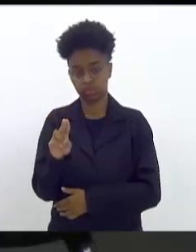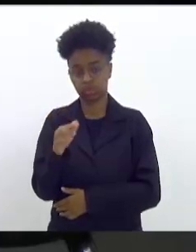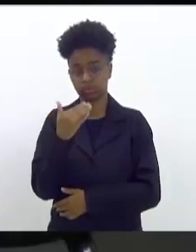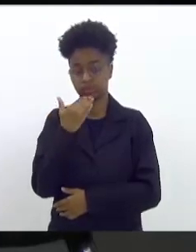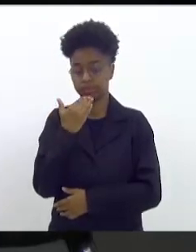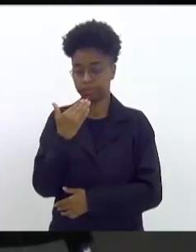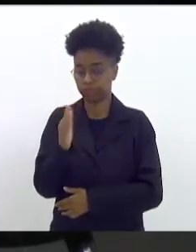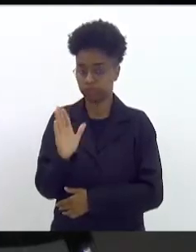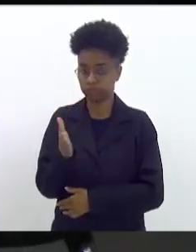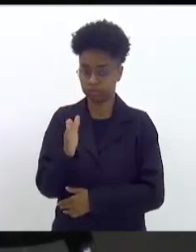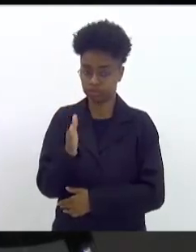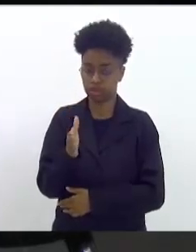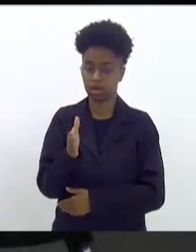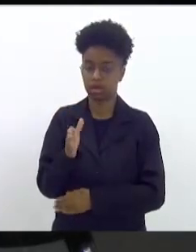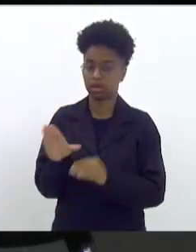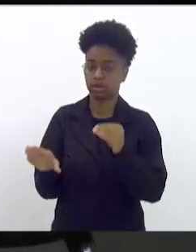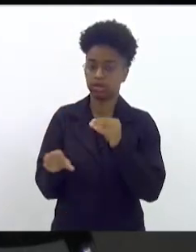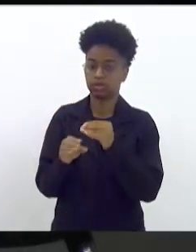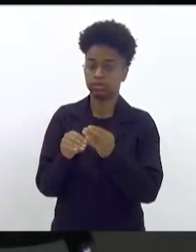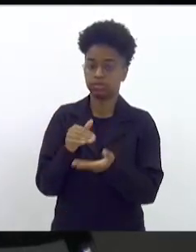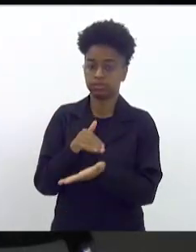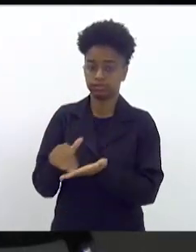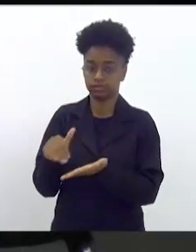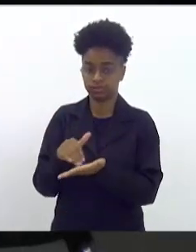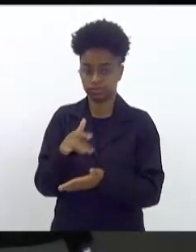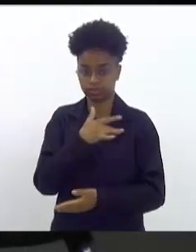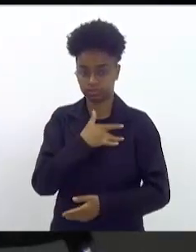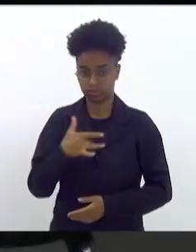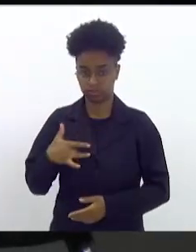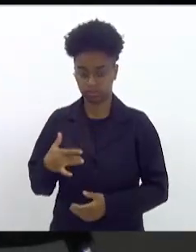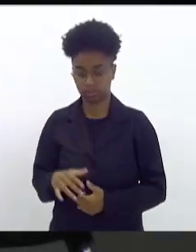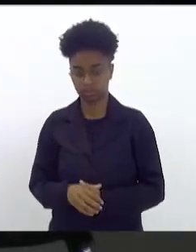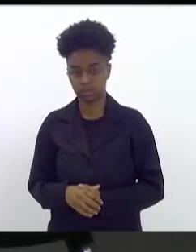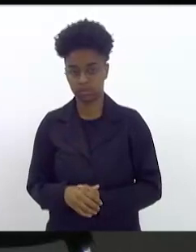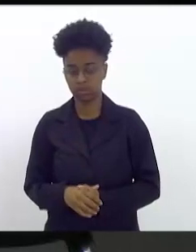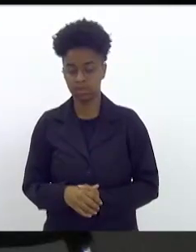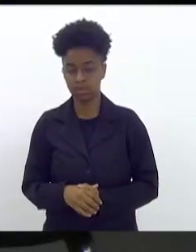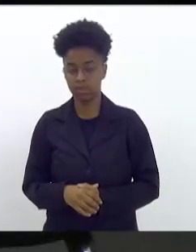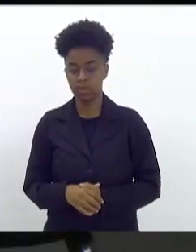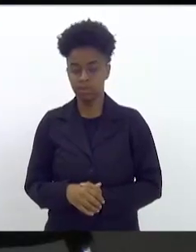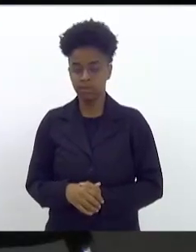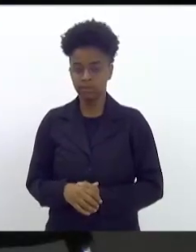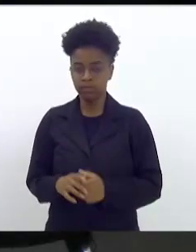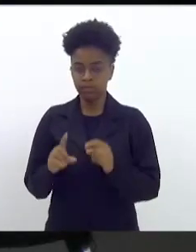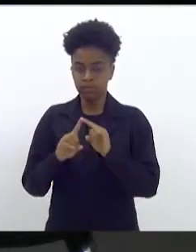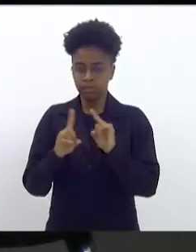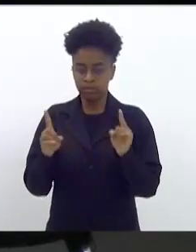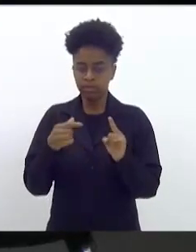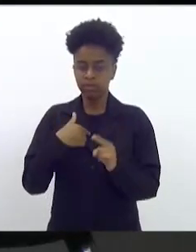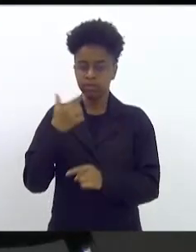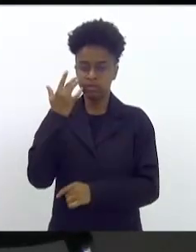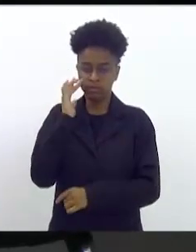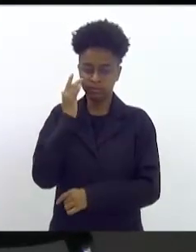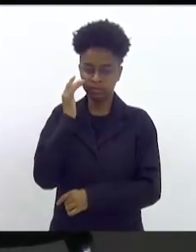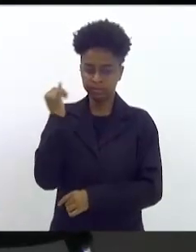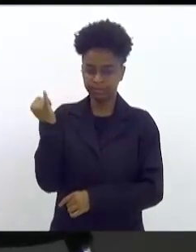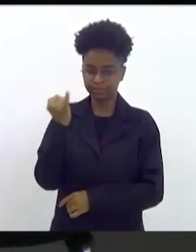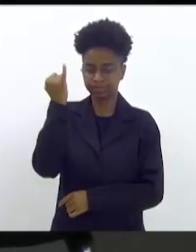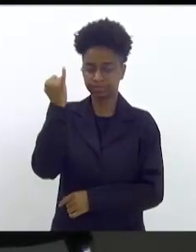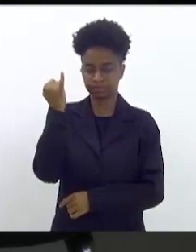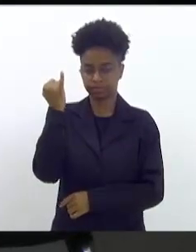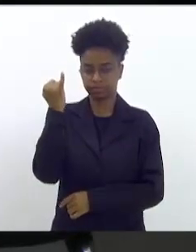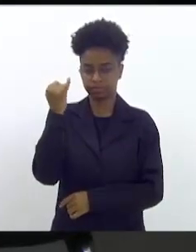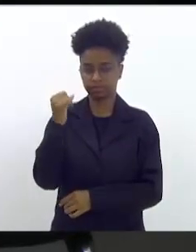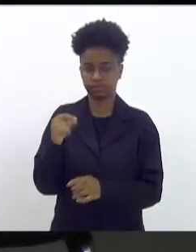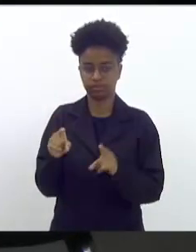solicitou aqui a inclusão da Secretaria de Saúde. Mas, especificamente, eu acho importantíssimo, e